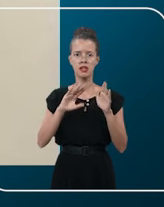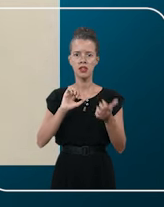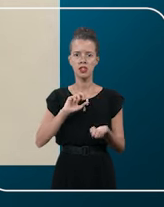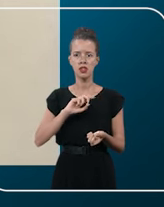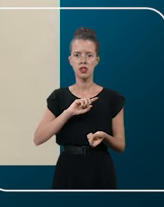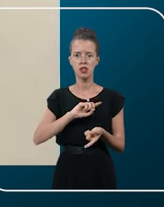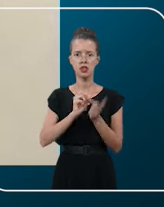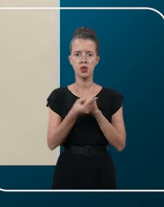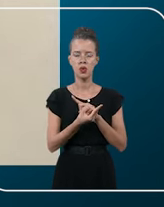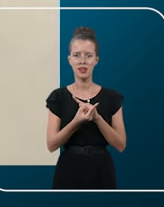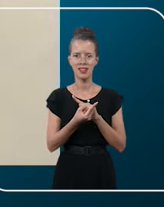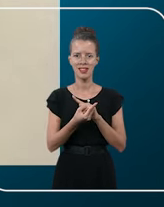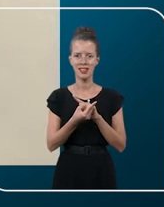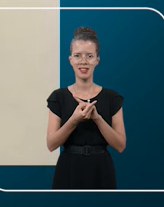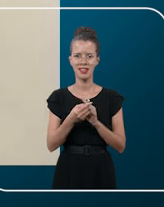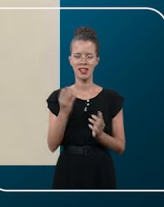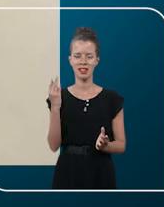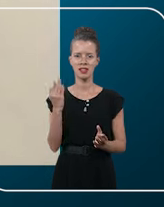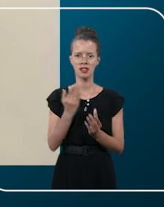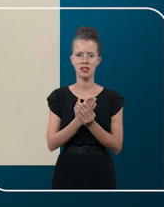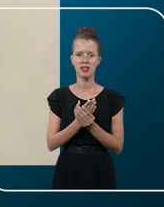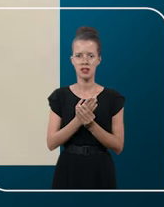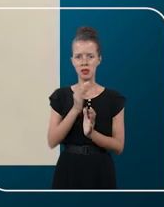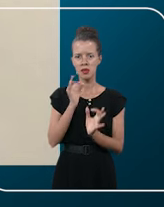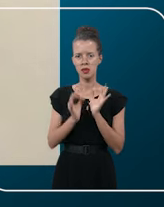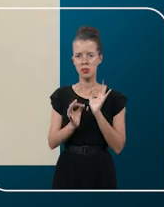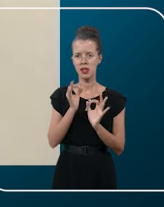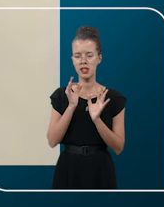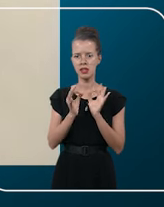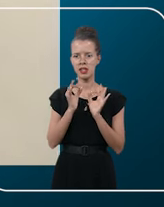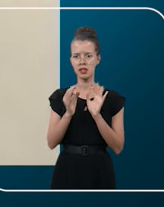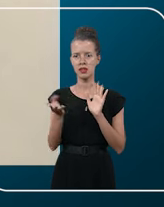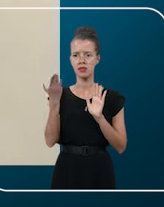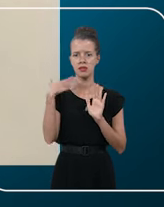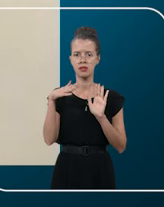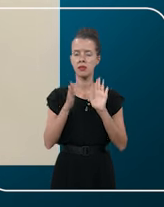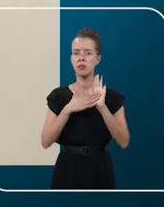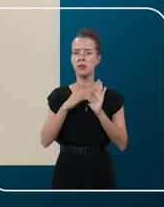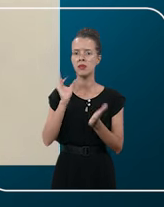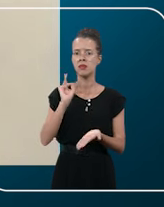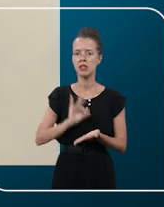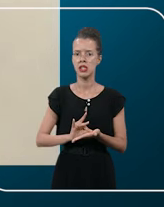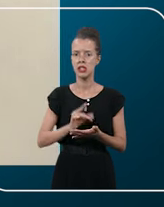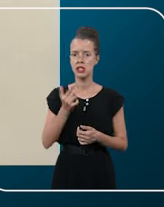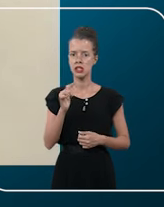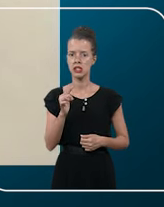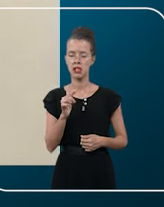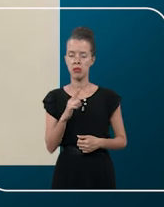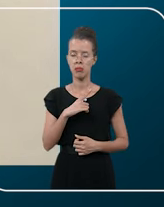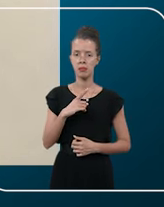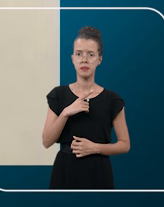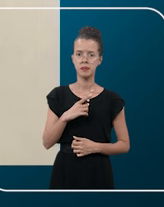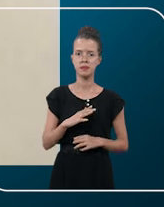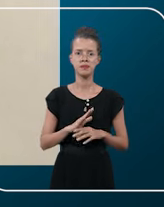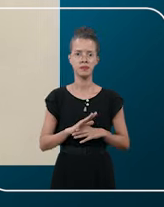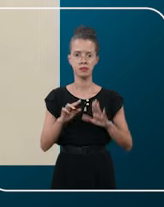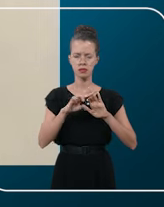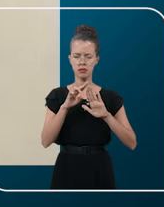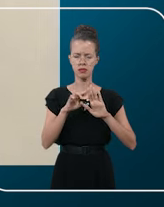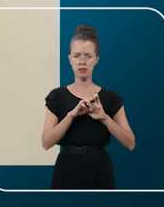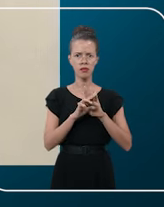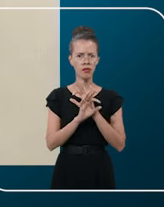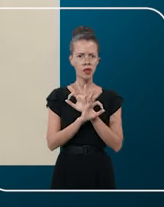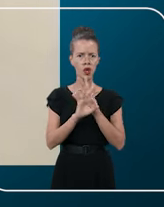prova. Então, não se aplica o Código de Defesa do Consumidor, mas há uma normativa muito